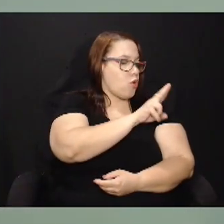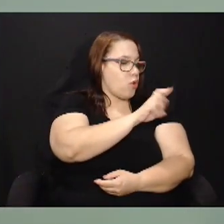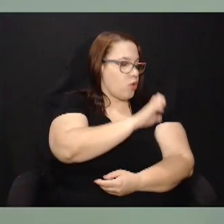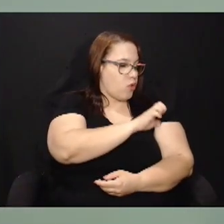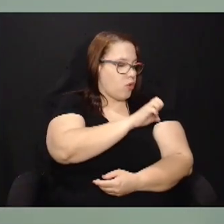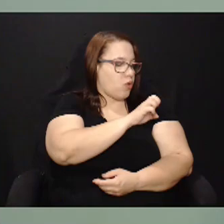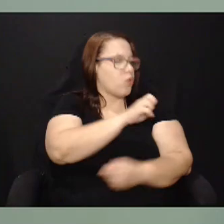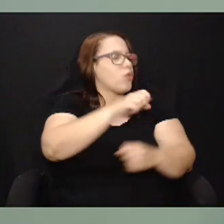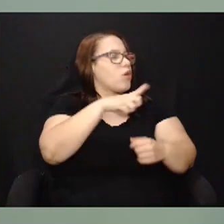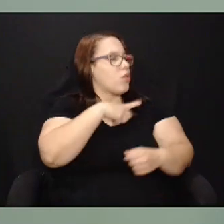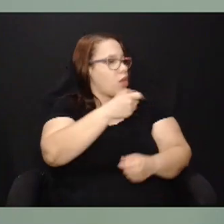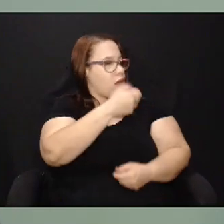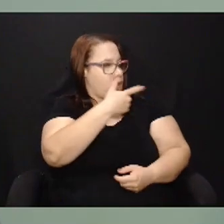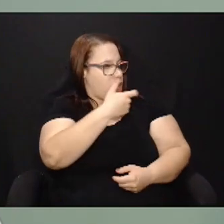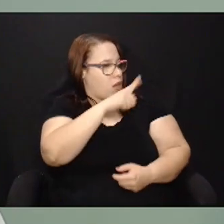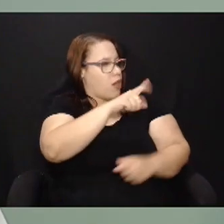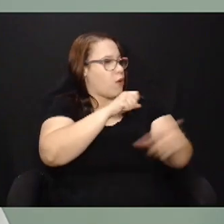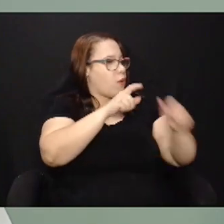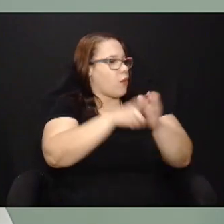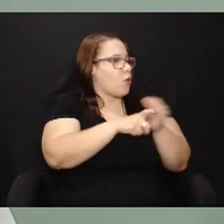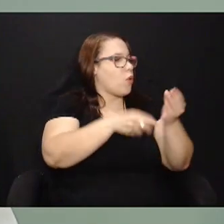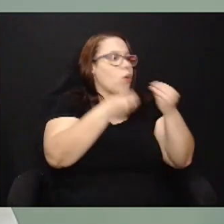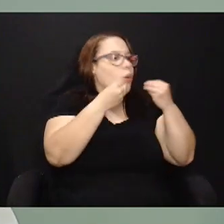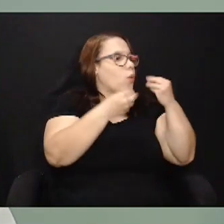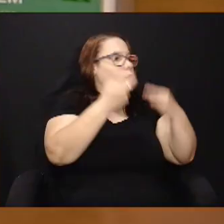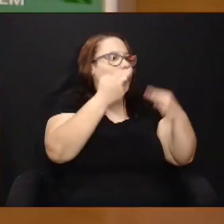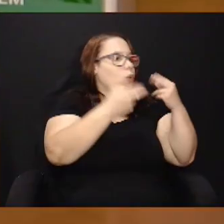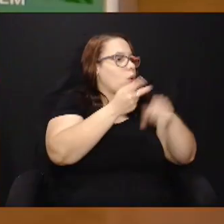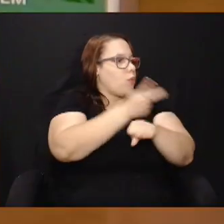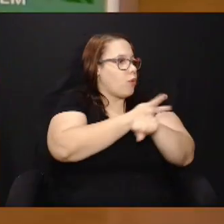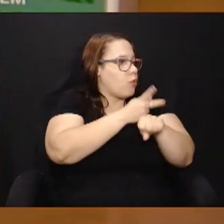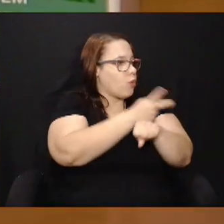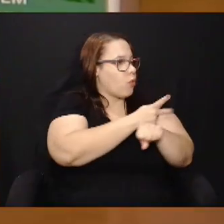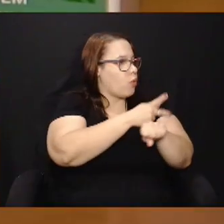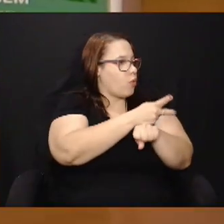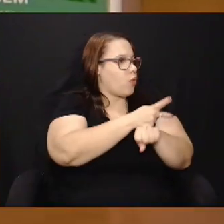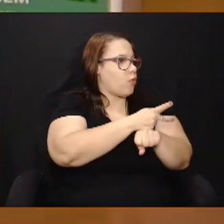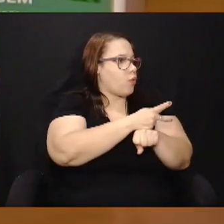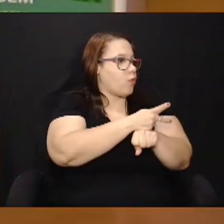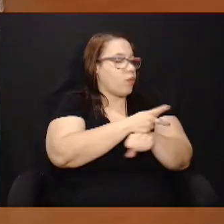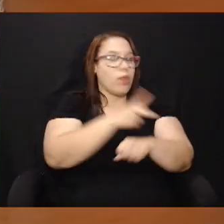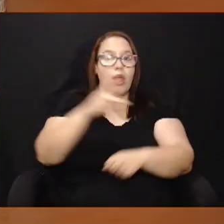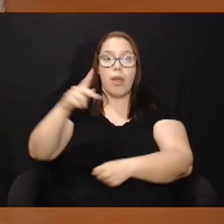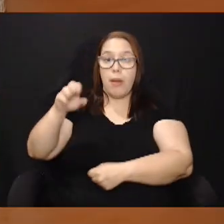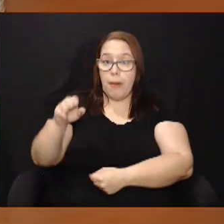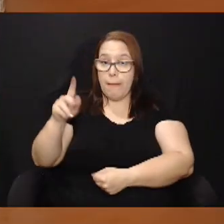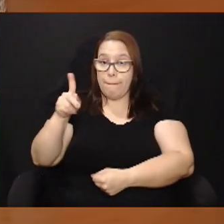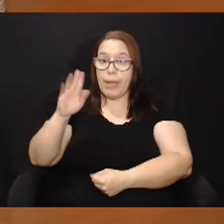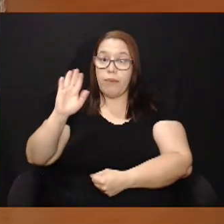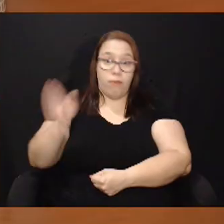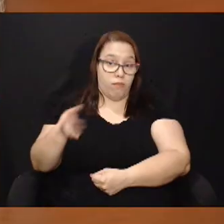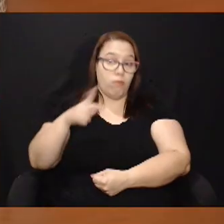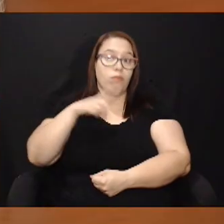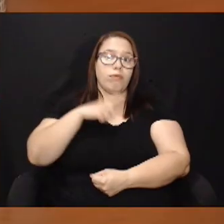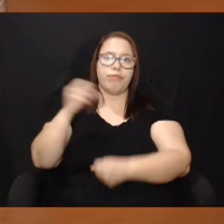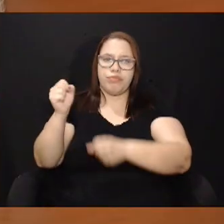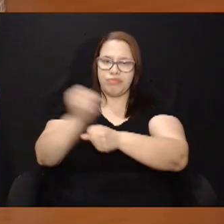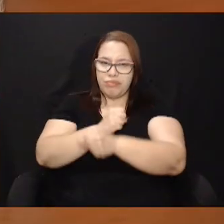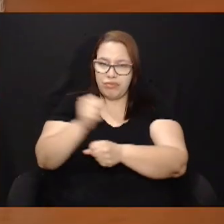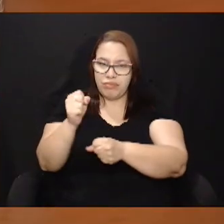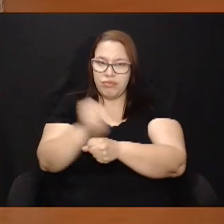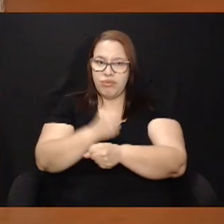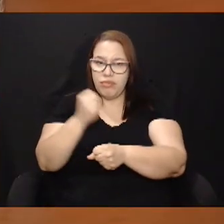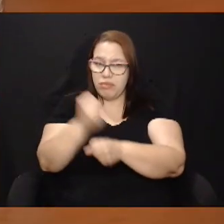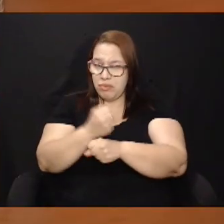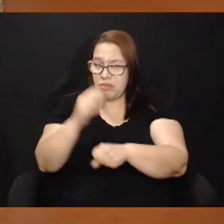esses medicamentos? Como que está em relação à procura? A PEP ela já existe há bastante anos e cada vez a